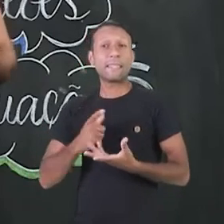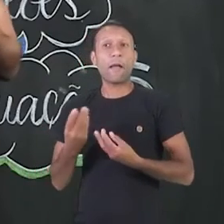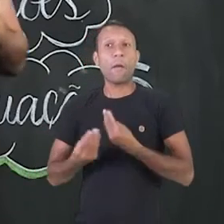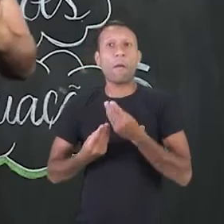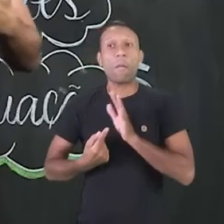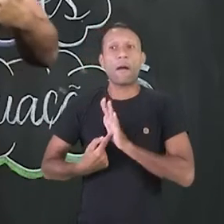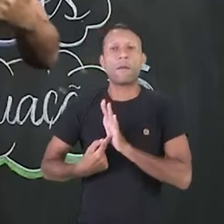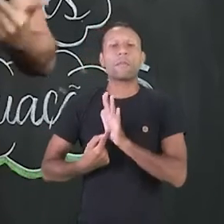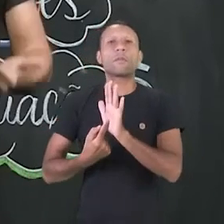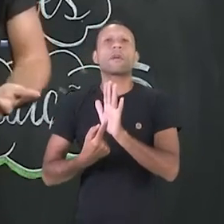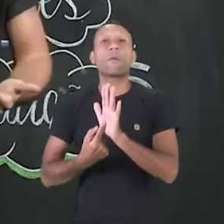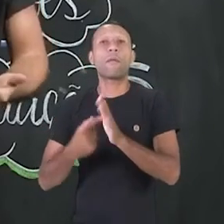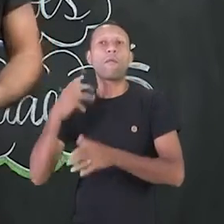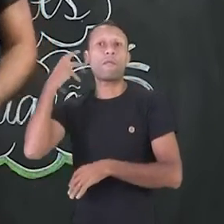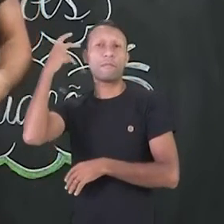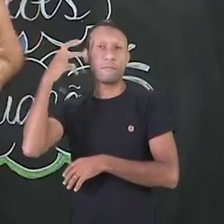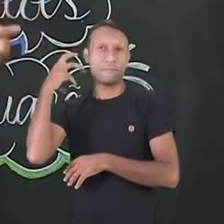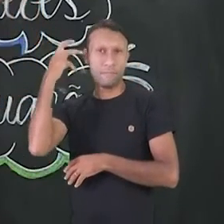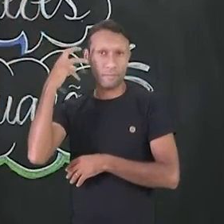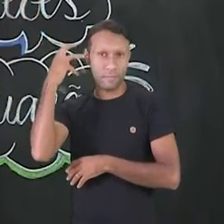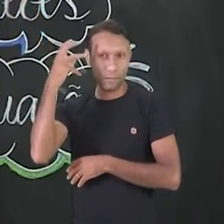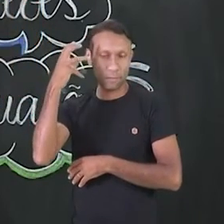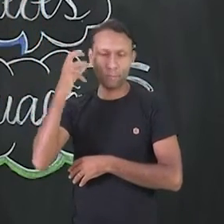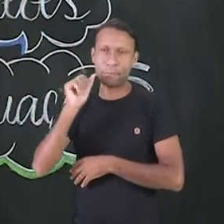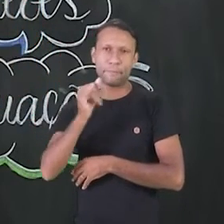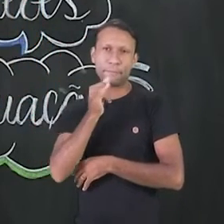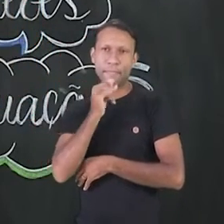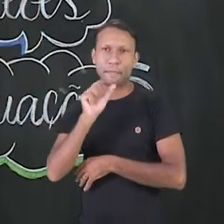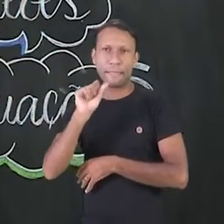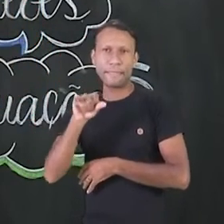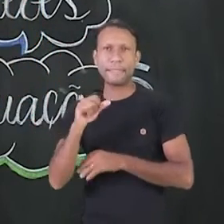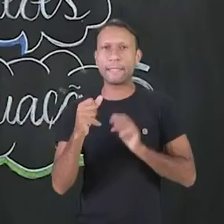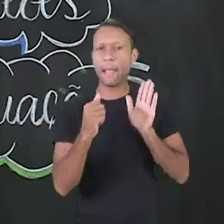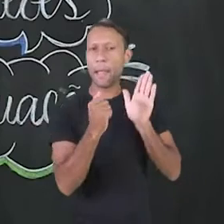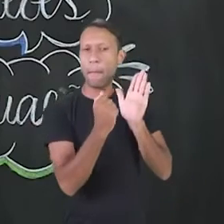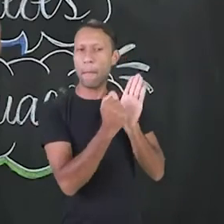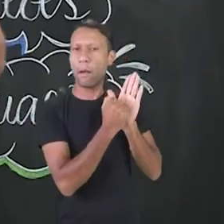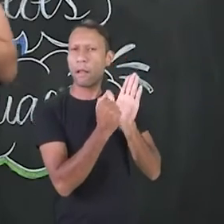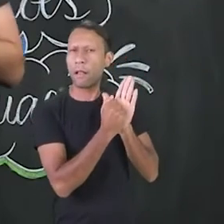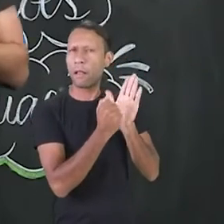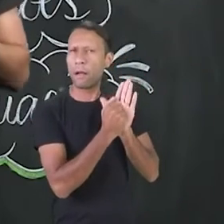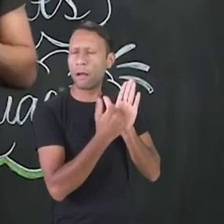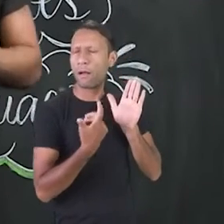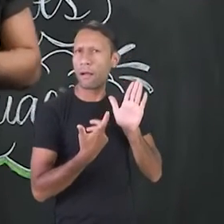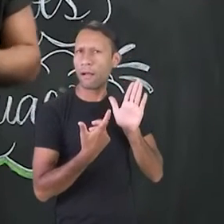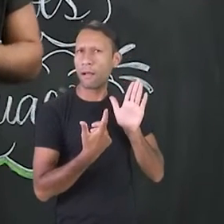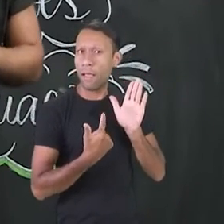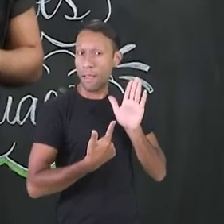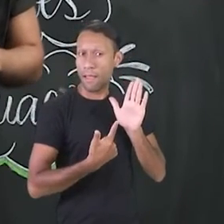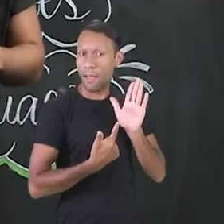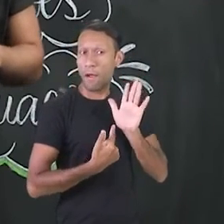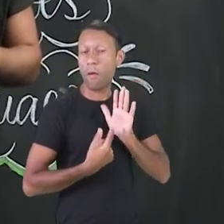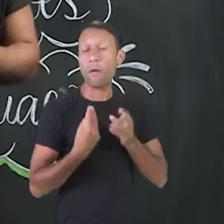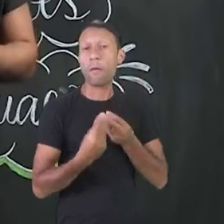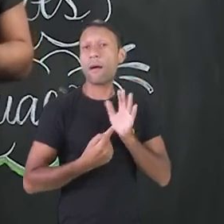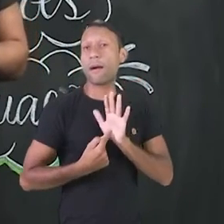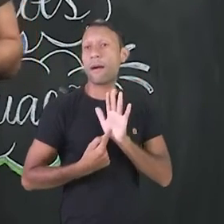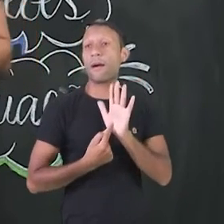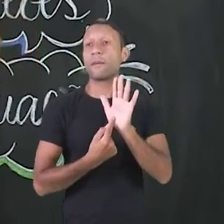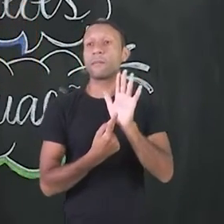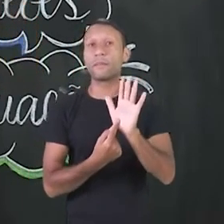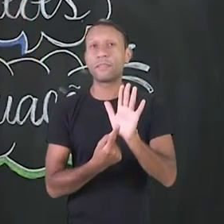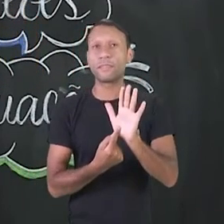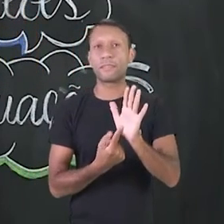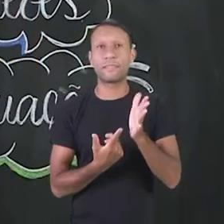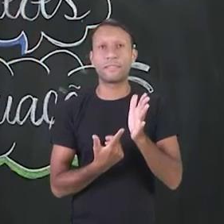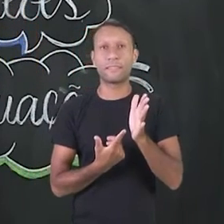tentar reproduzir um som. Quando eu digo que o barulho de uma mão na porta é toque-toque, é uma tentativa de reproduzir esse